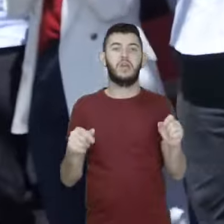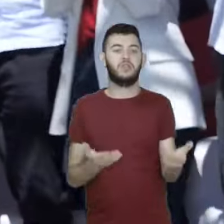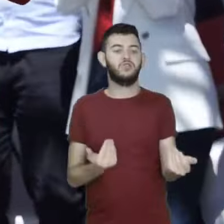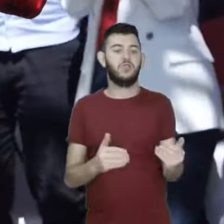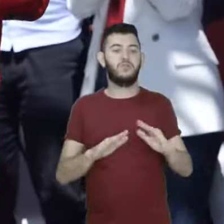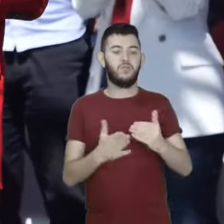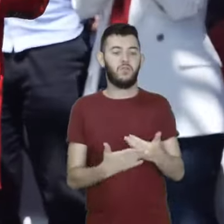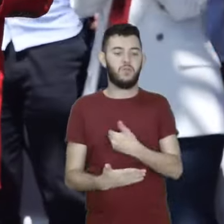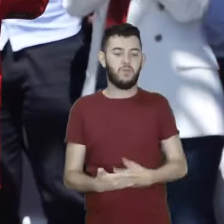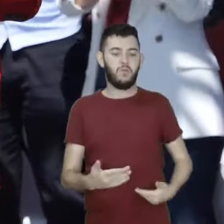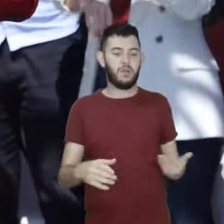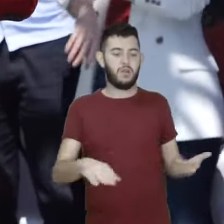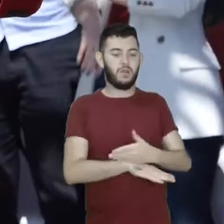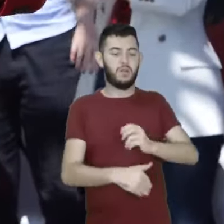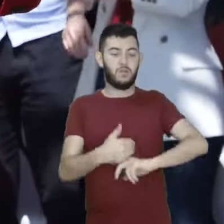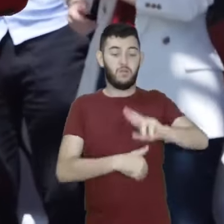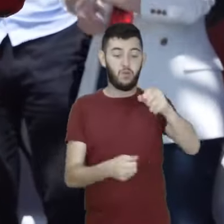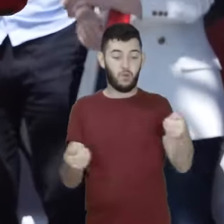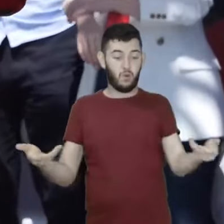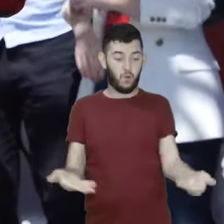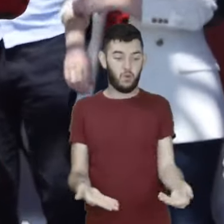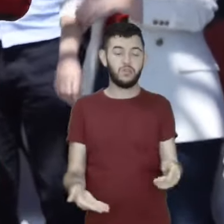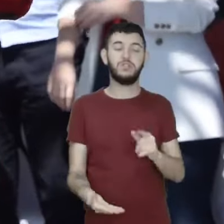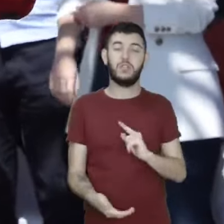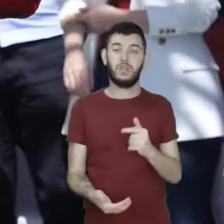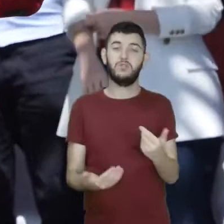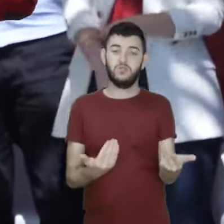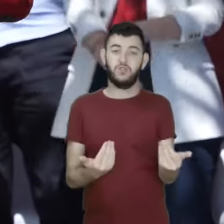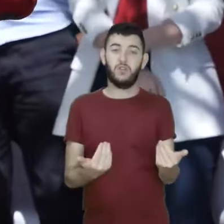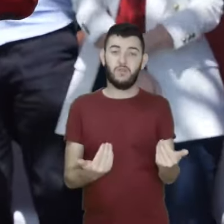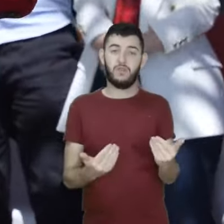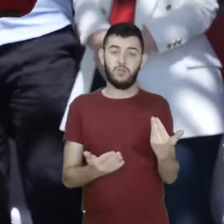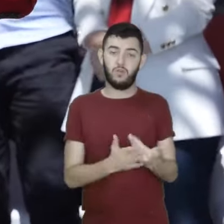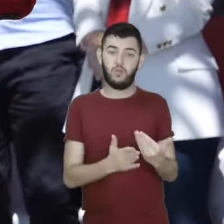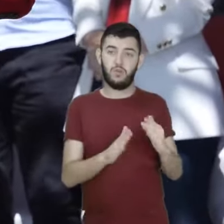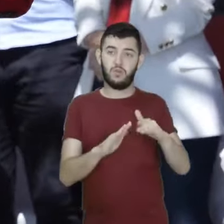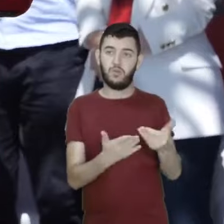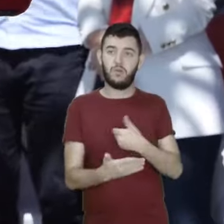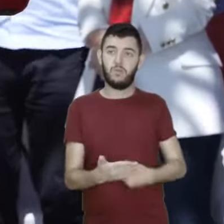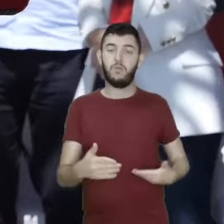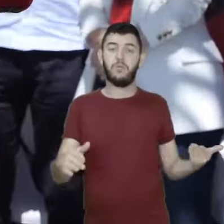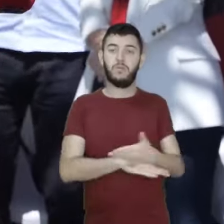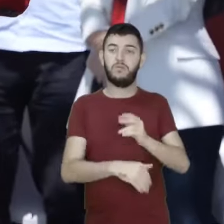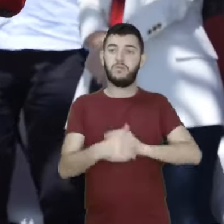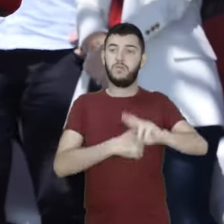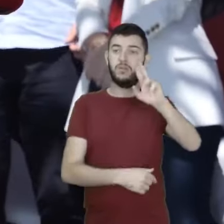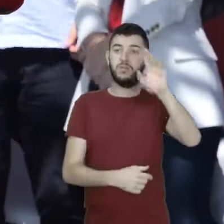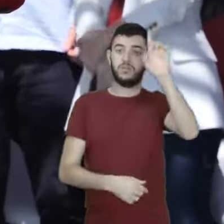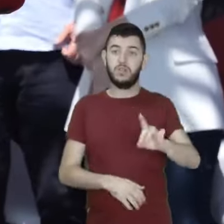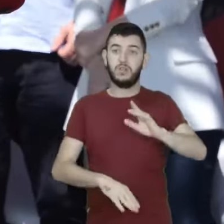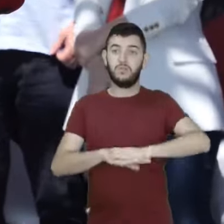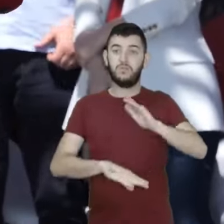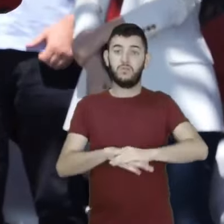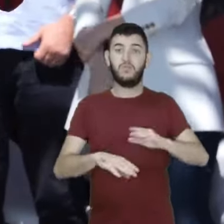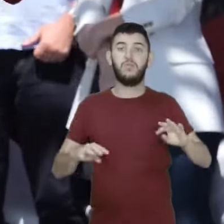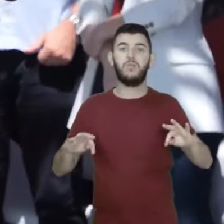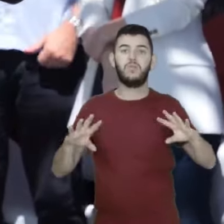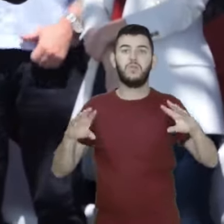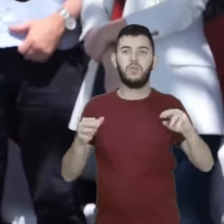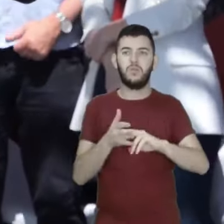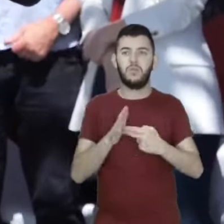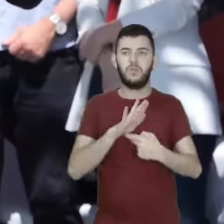hoje a gente tem. Porque é um direito de todos. E não é o Estado que faz. O que que a gente